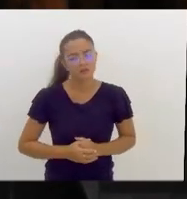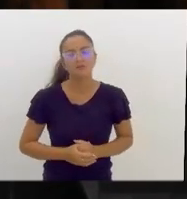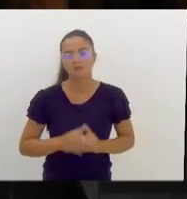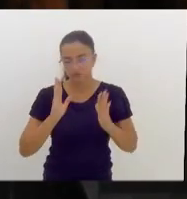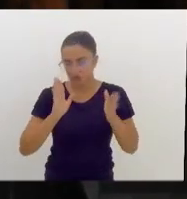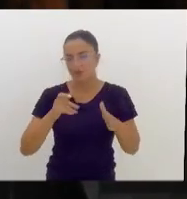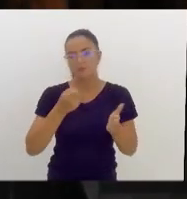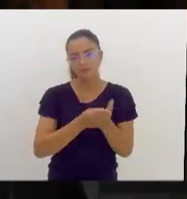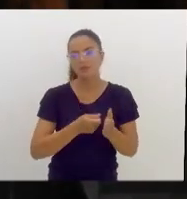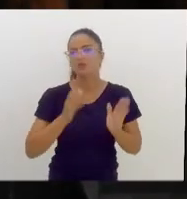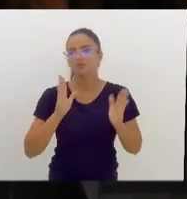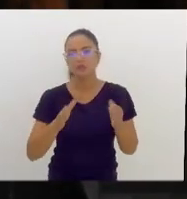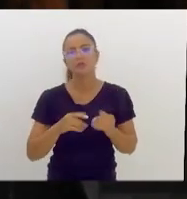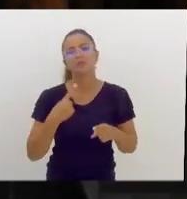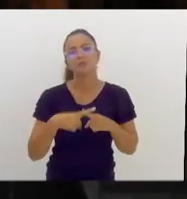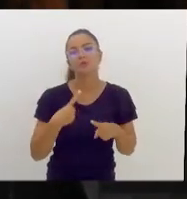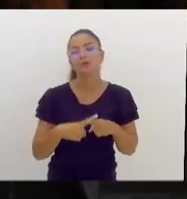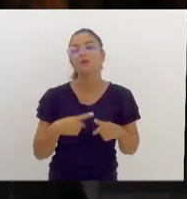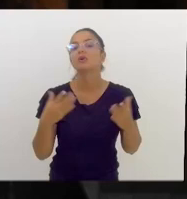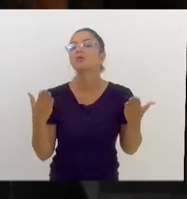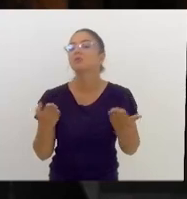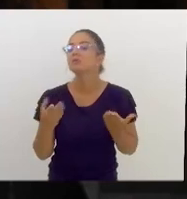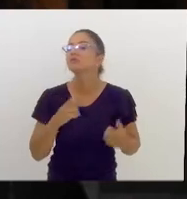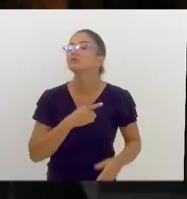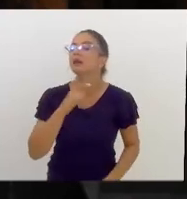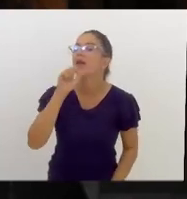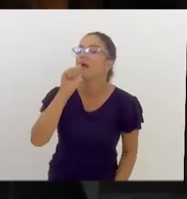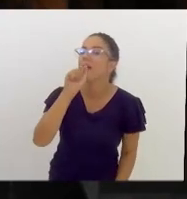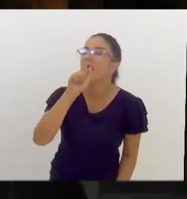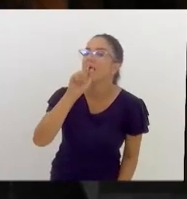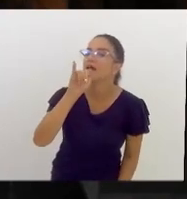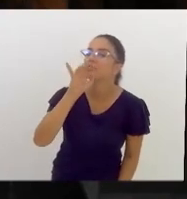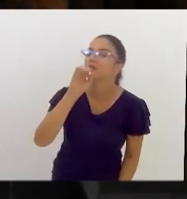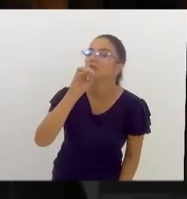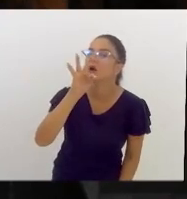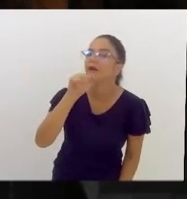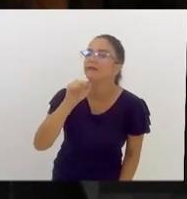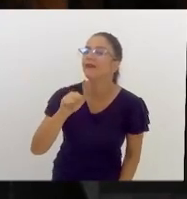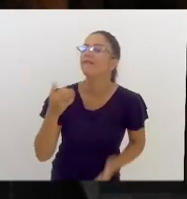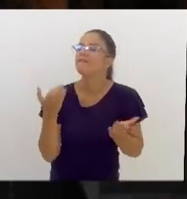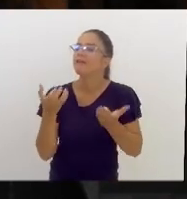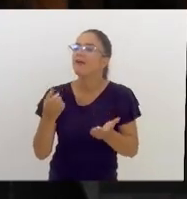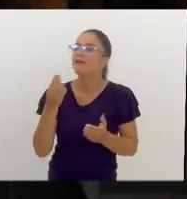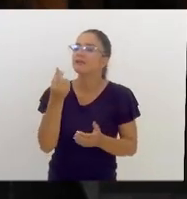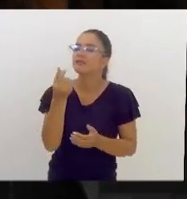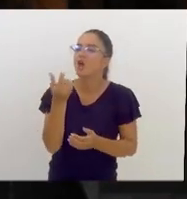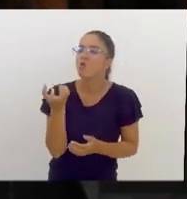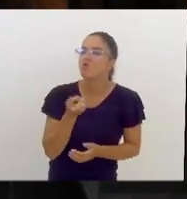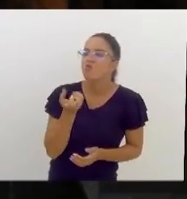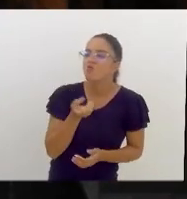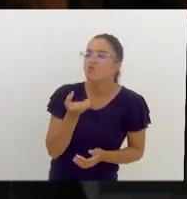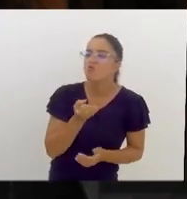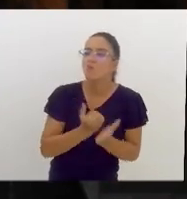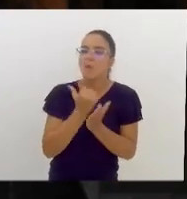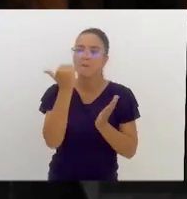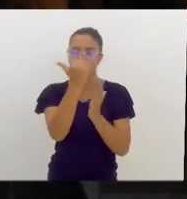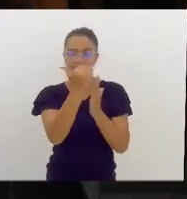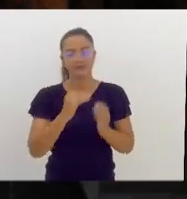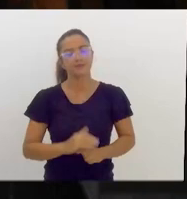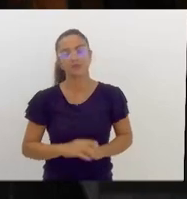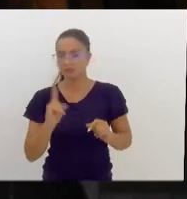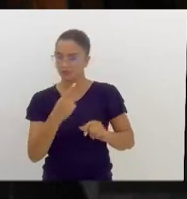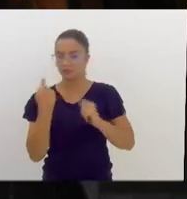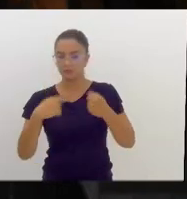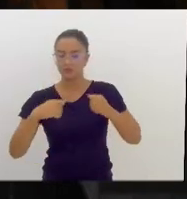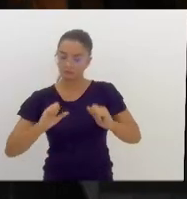paga. O que existe hoje é a agiotagem do Pacto Federativo e a gente precisa enfrentar esse debate. Não dá para o